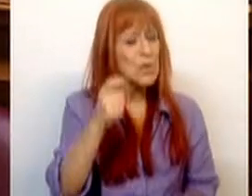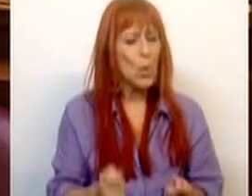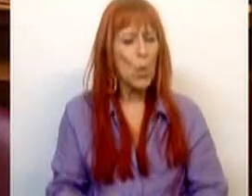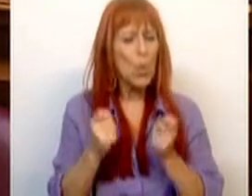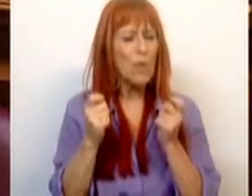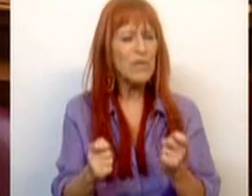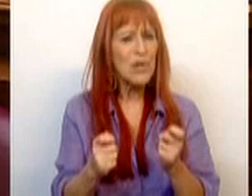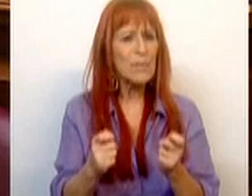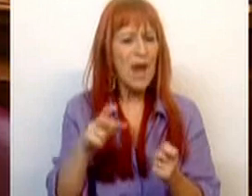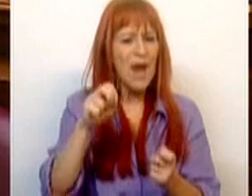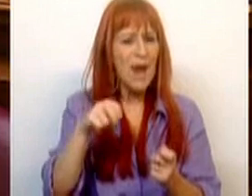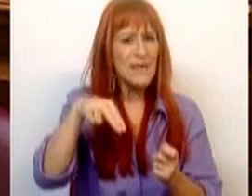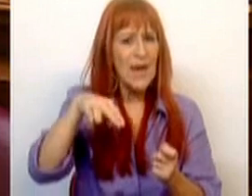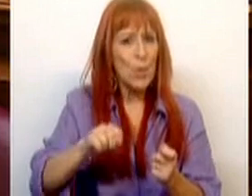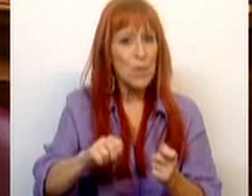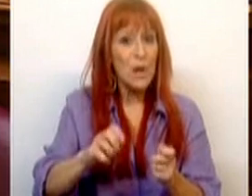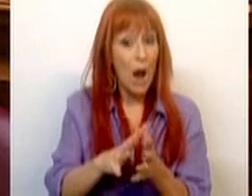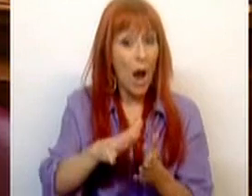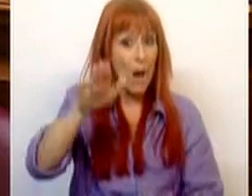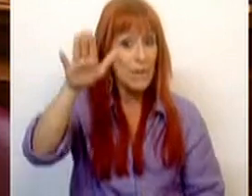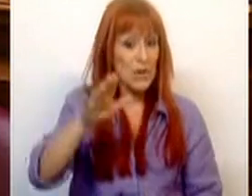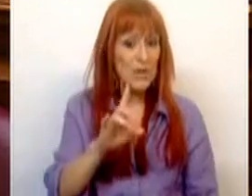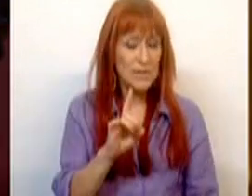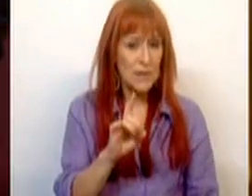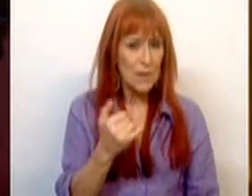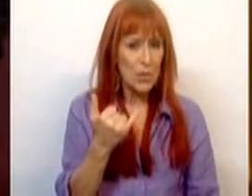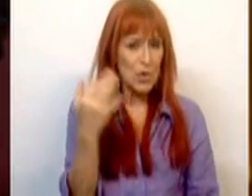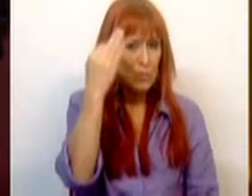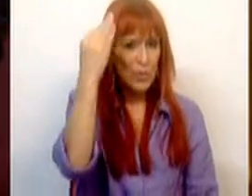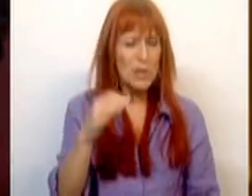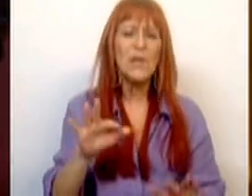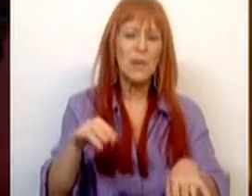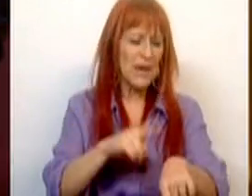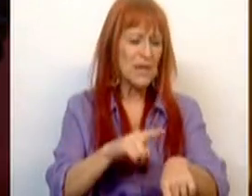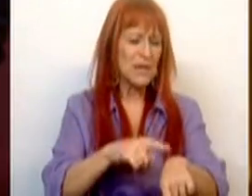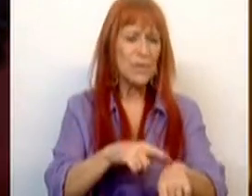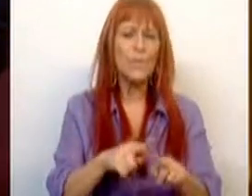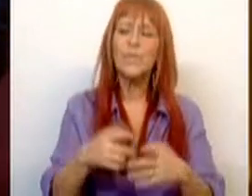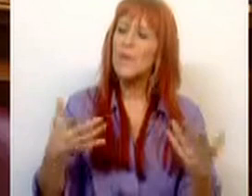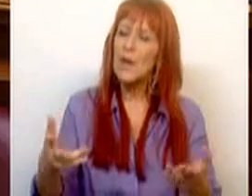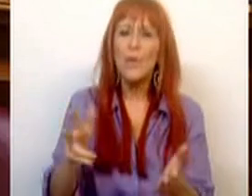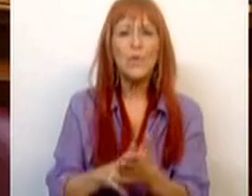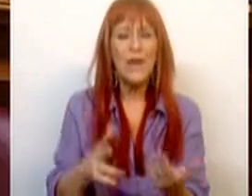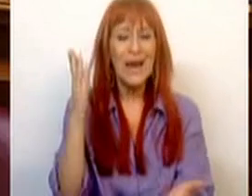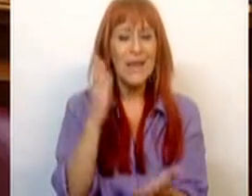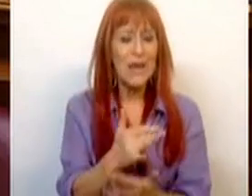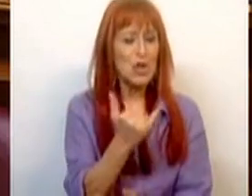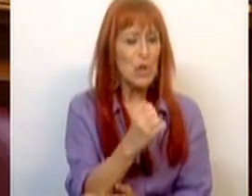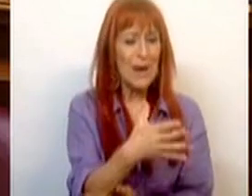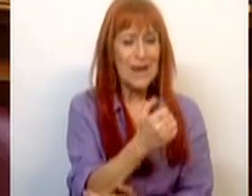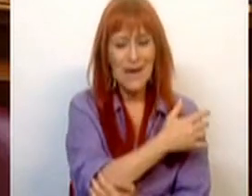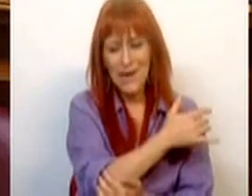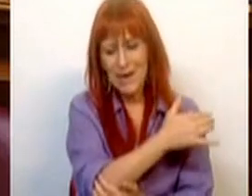investimento do SNS aumentou 72%. É favor terminar, se reconhece ou não que desde